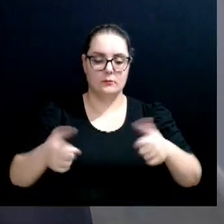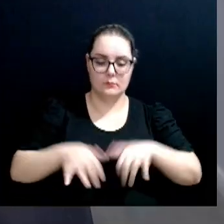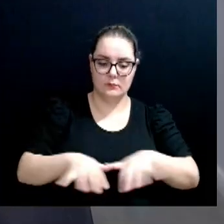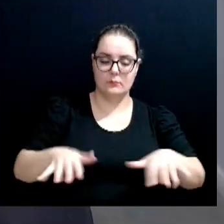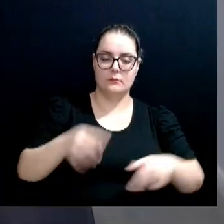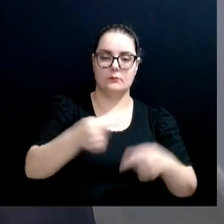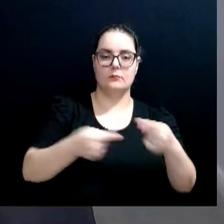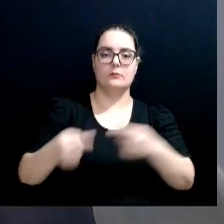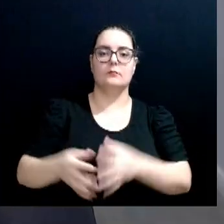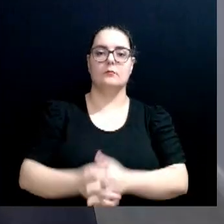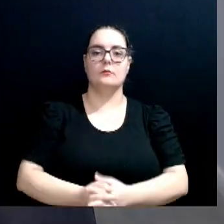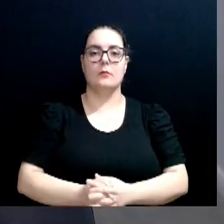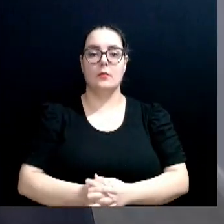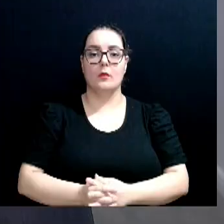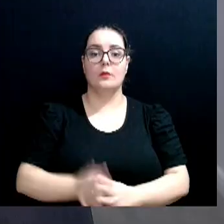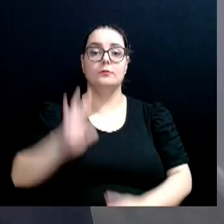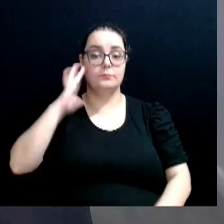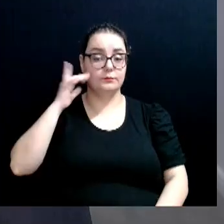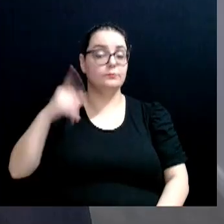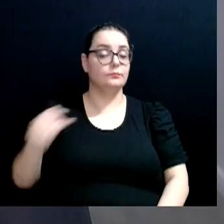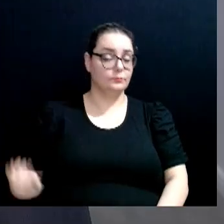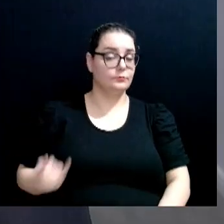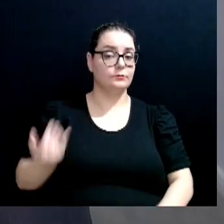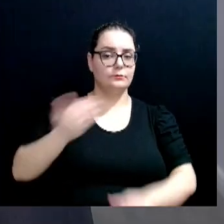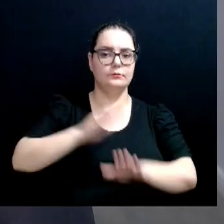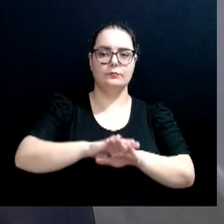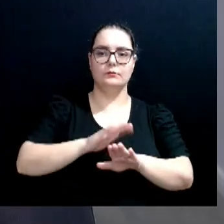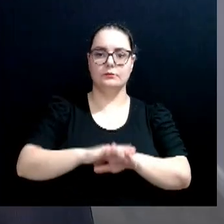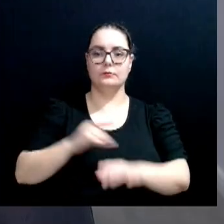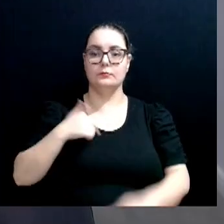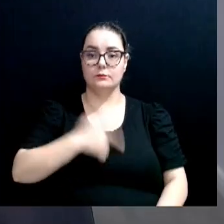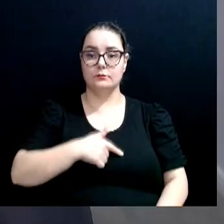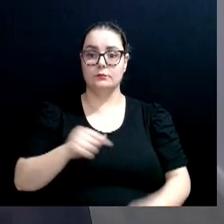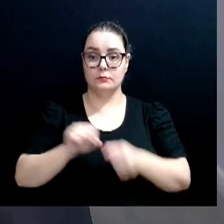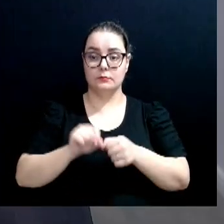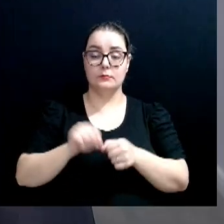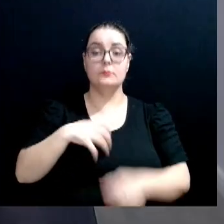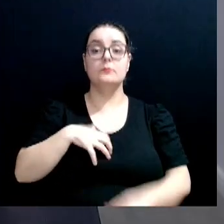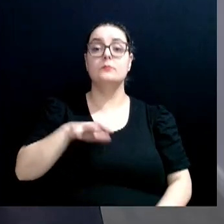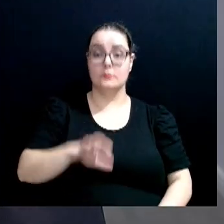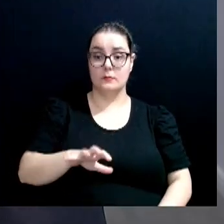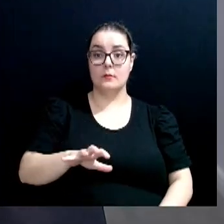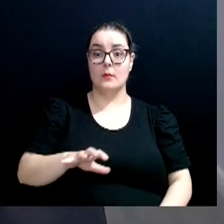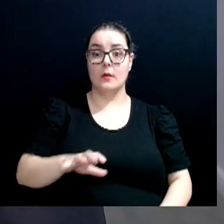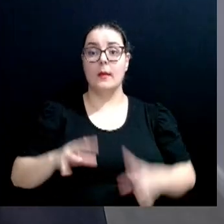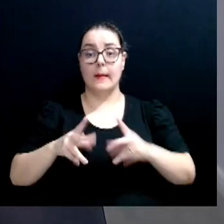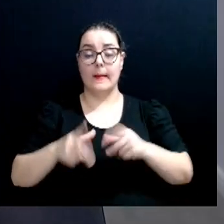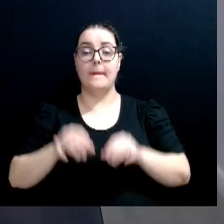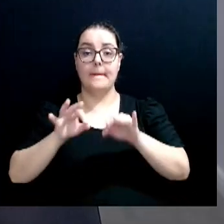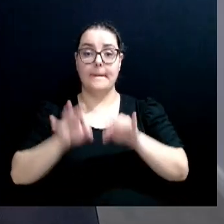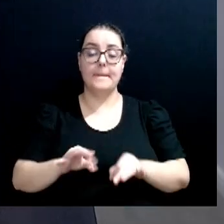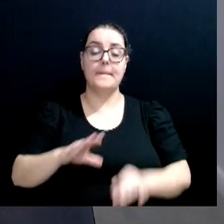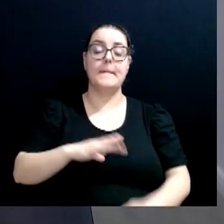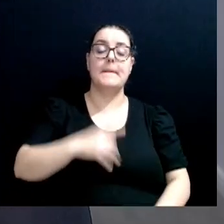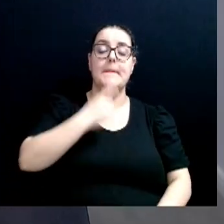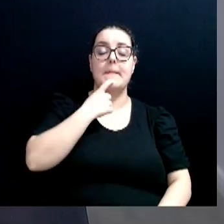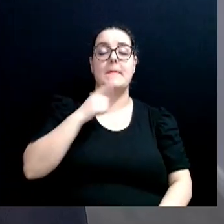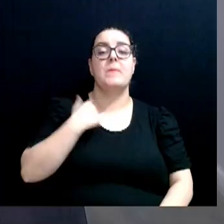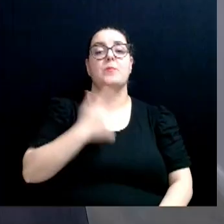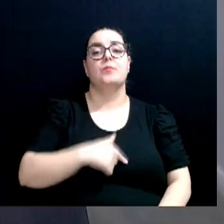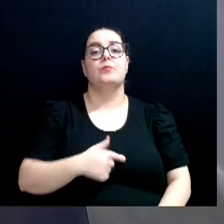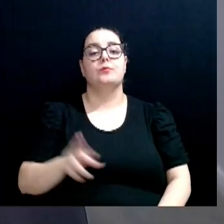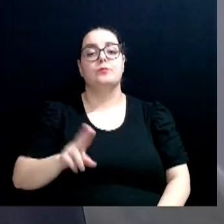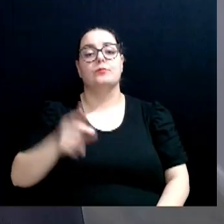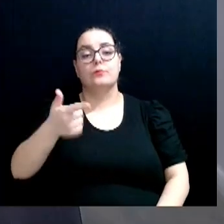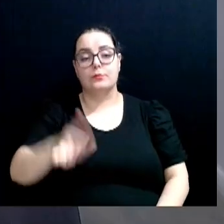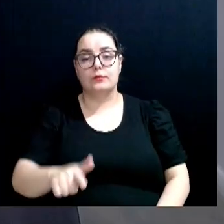acho que é importante atitudes, né? E o que nós estamos fazendo é isso. Tudo que deu certo em Campinas, nós estamos replicando para as cidades